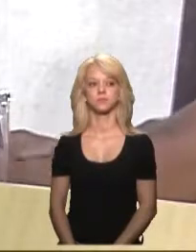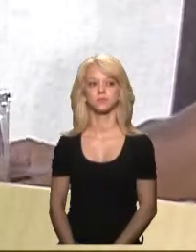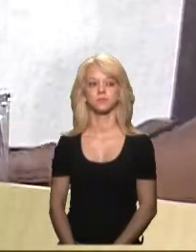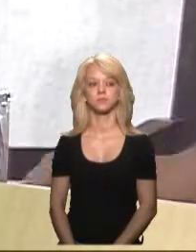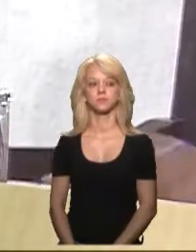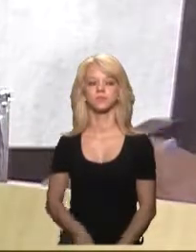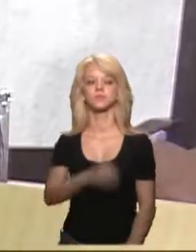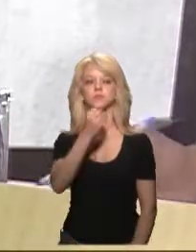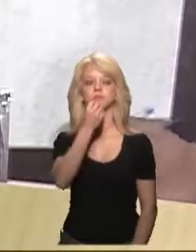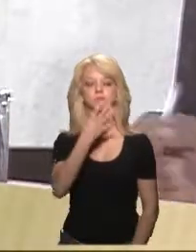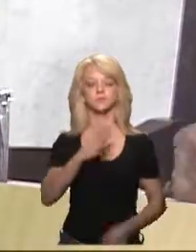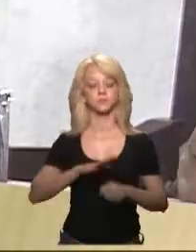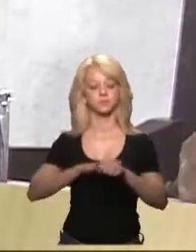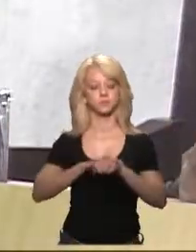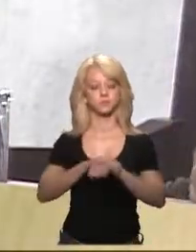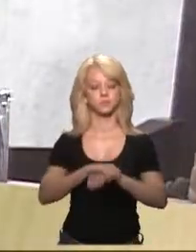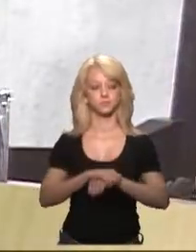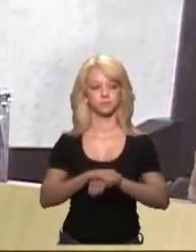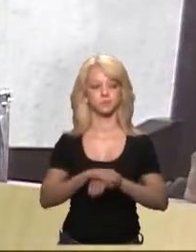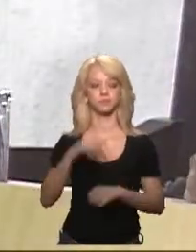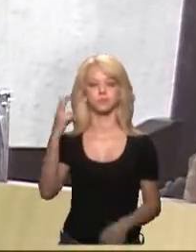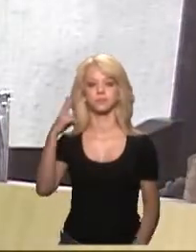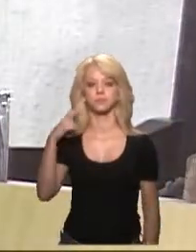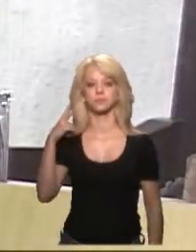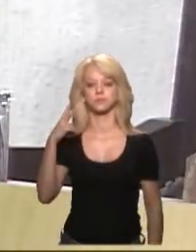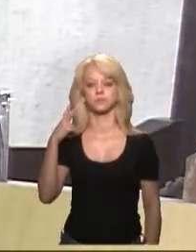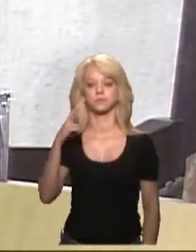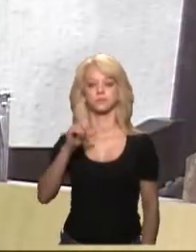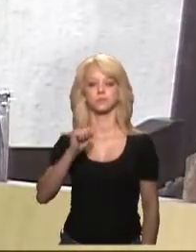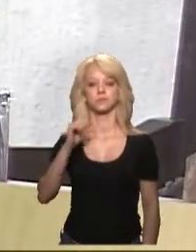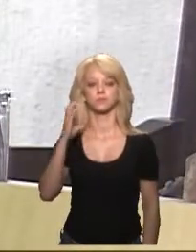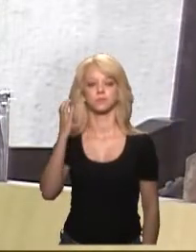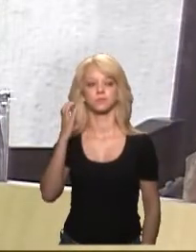Boa noite a todos. Alexandre Vilela. Presente.